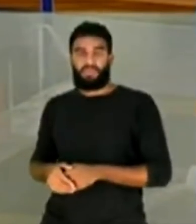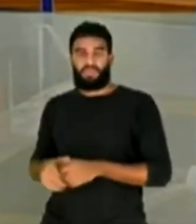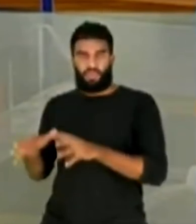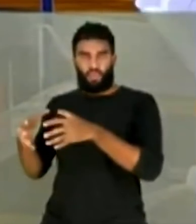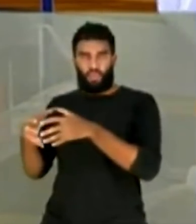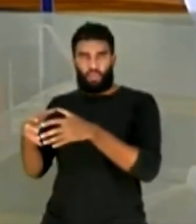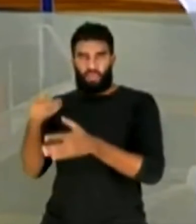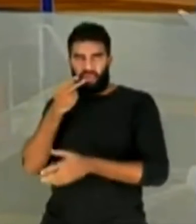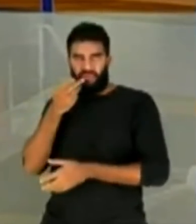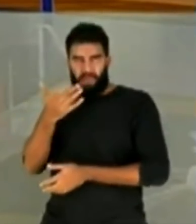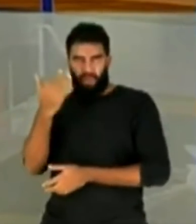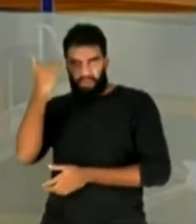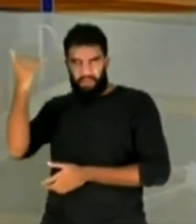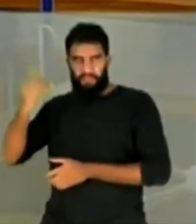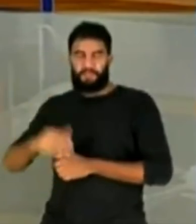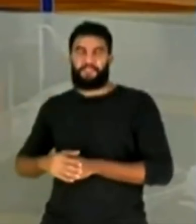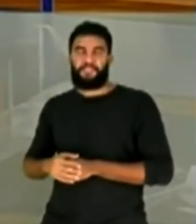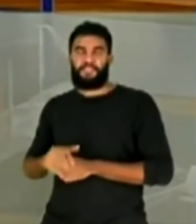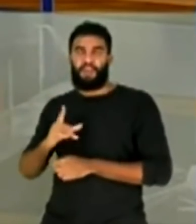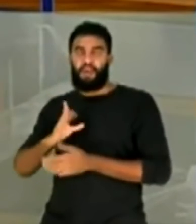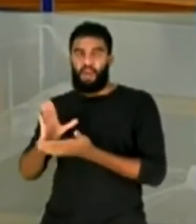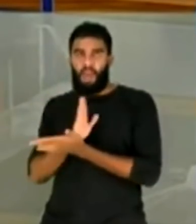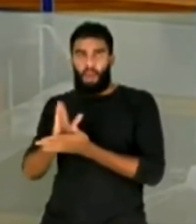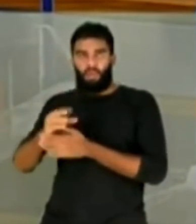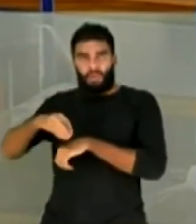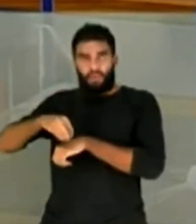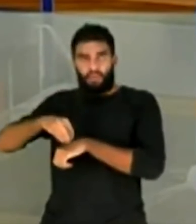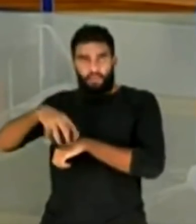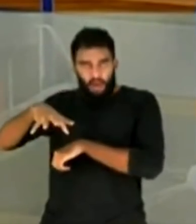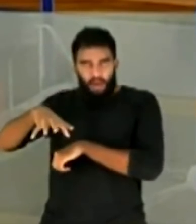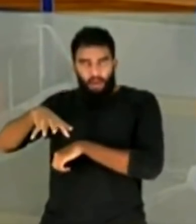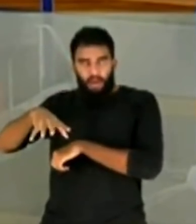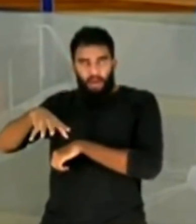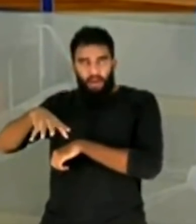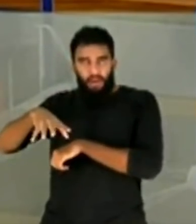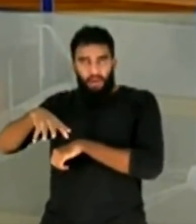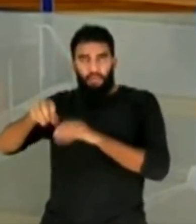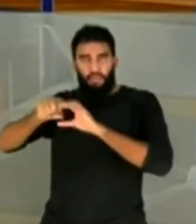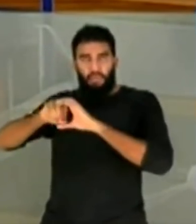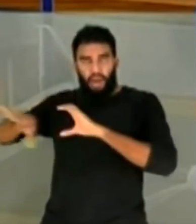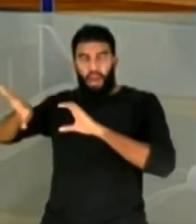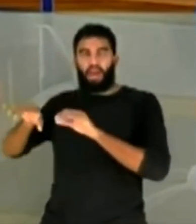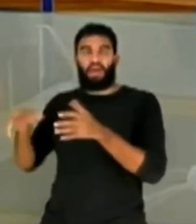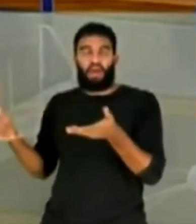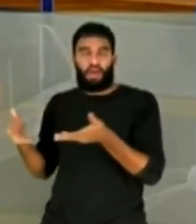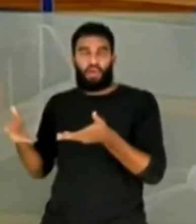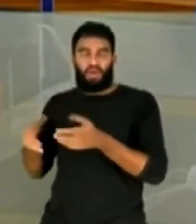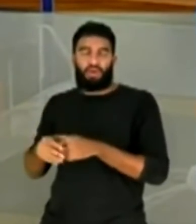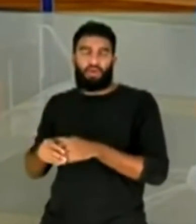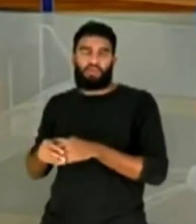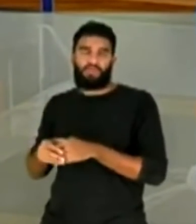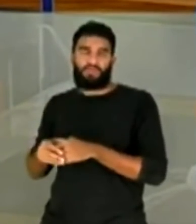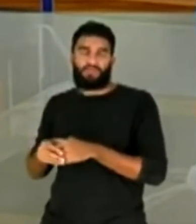só, algumas das postagens que ele fez no decorrer da pandemia. Uma